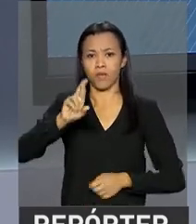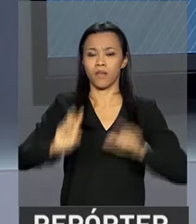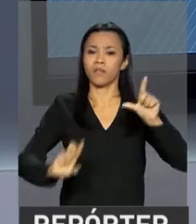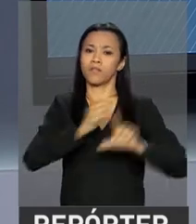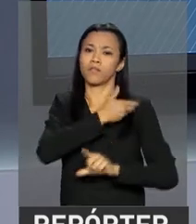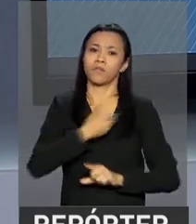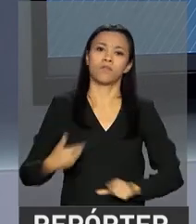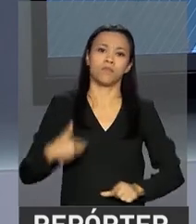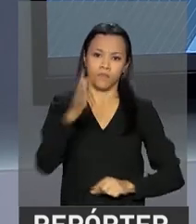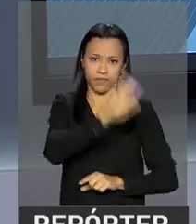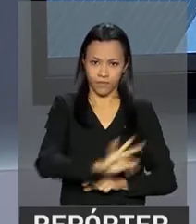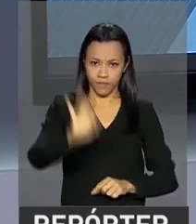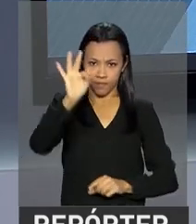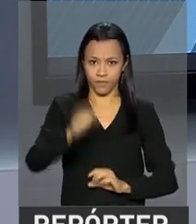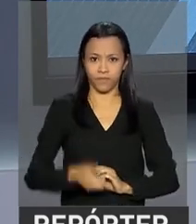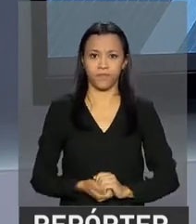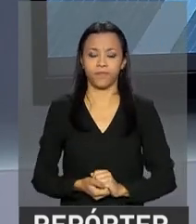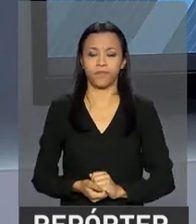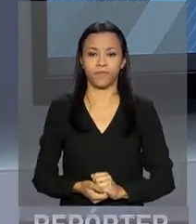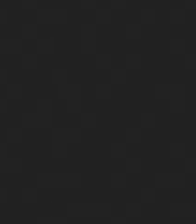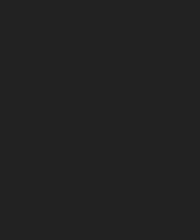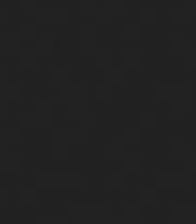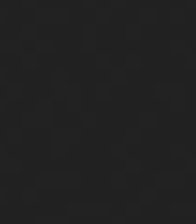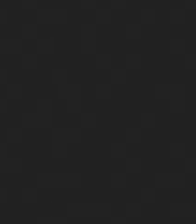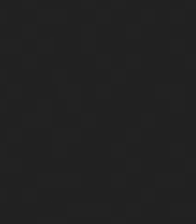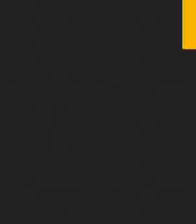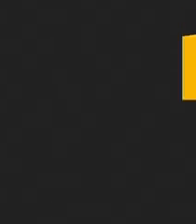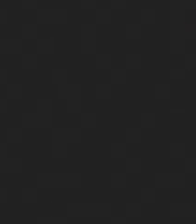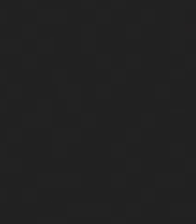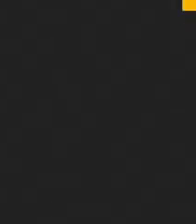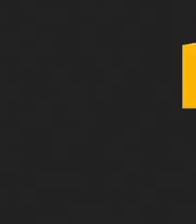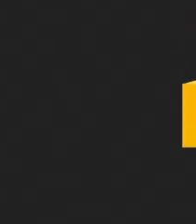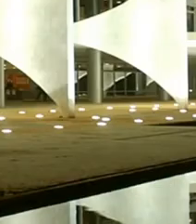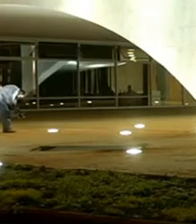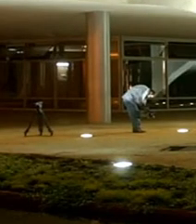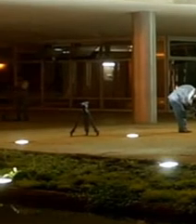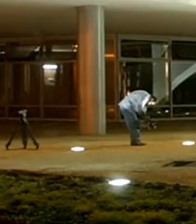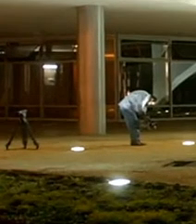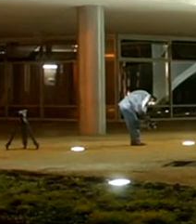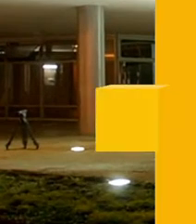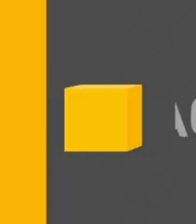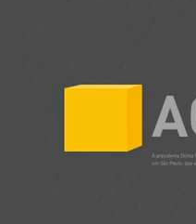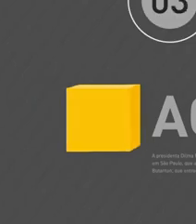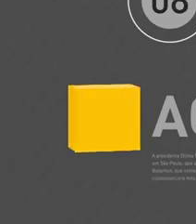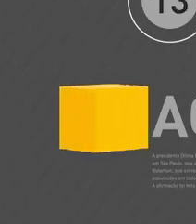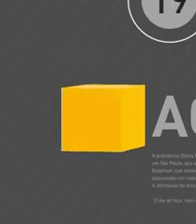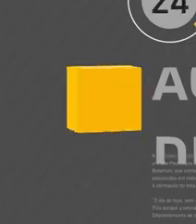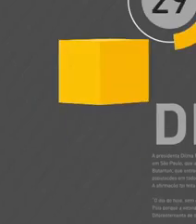NBR, a TV do Governo Federal.